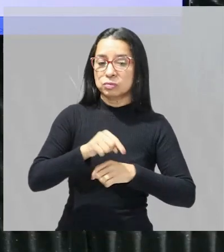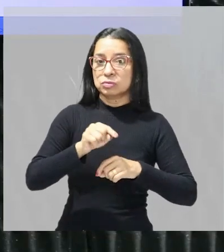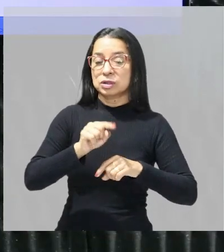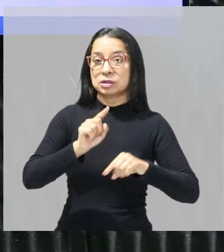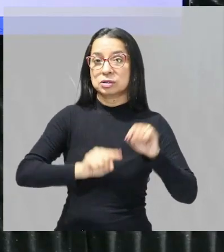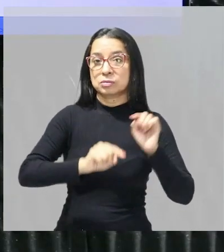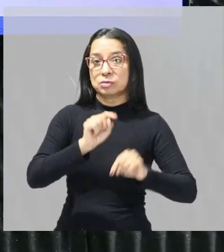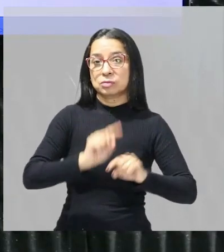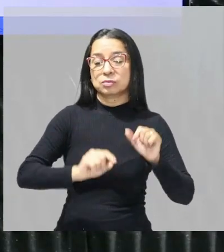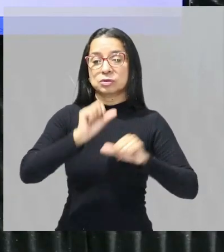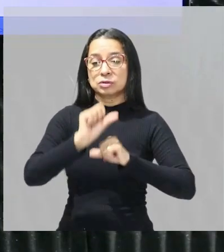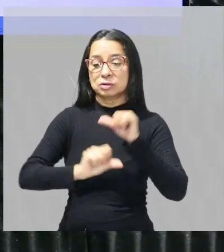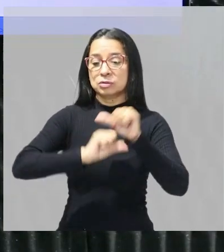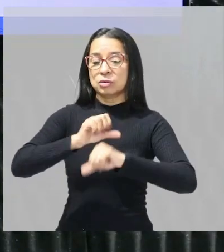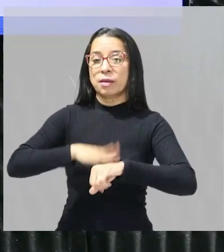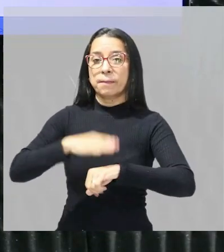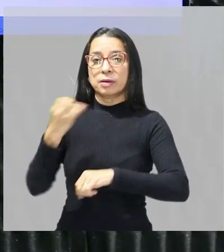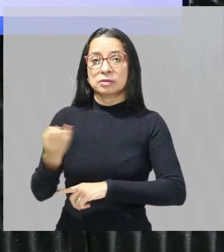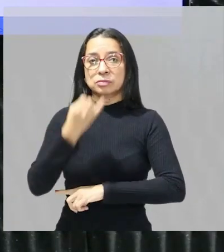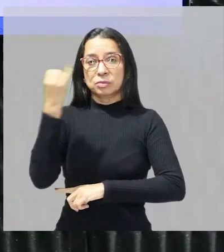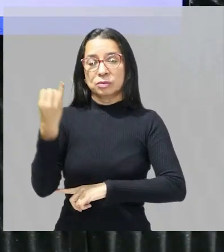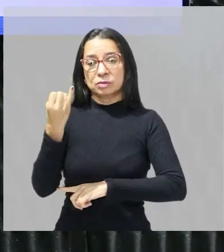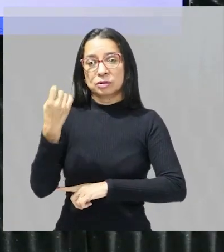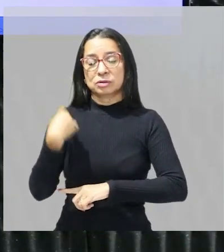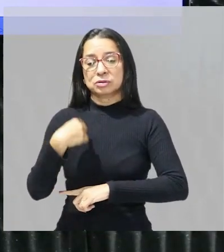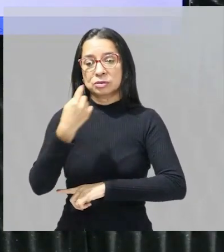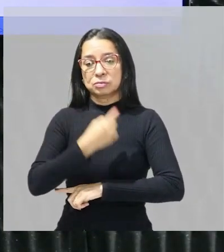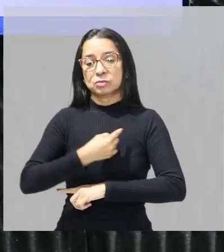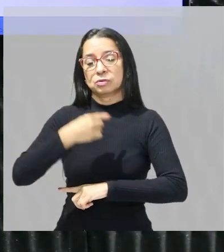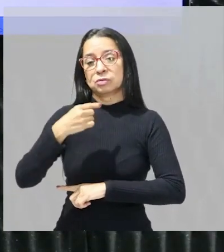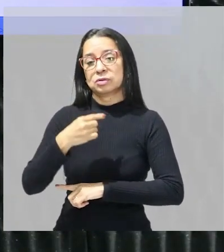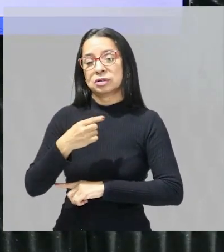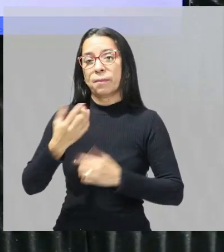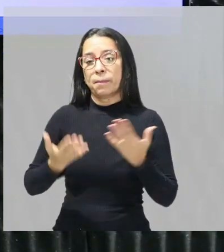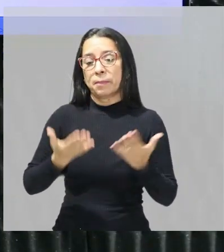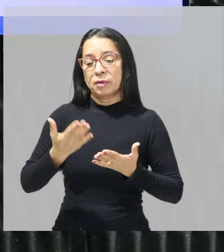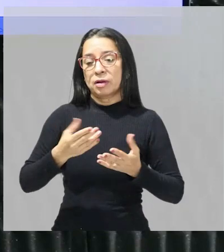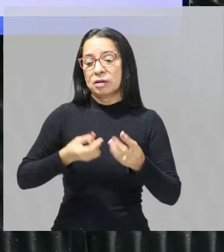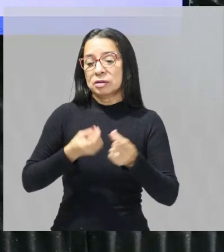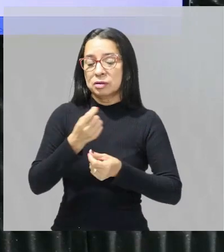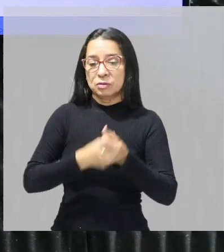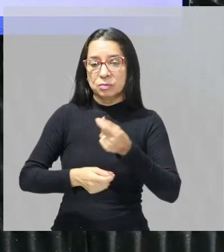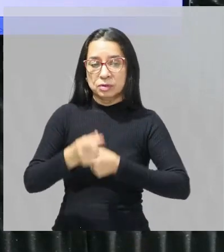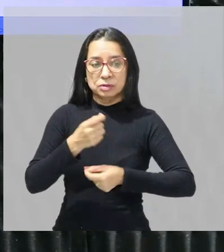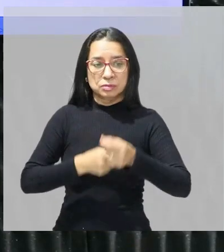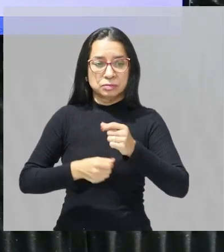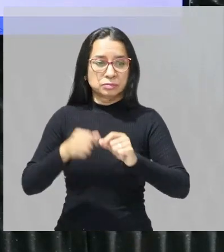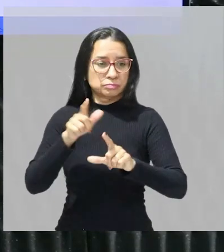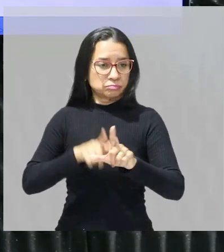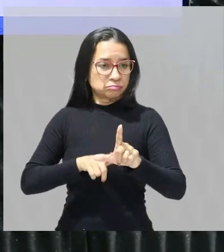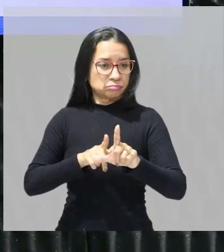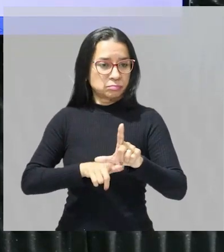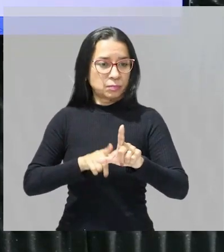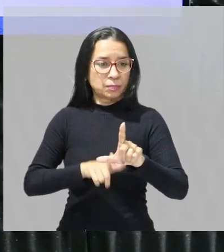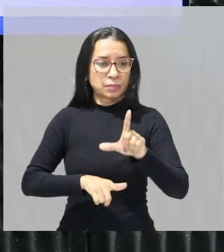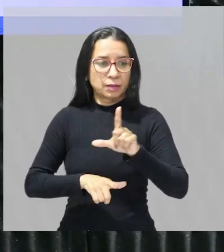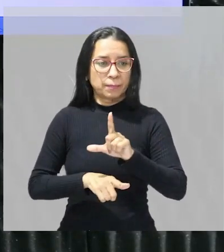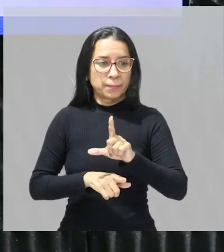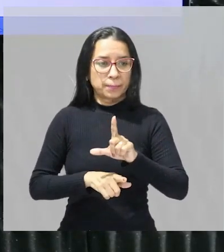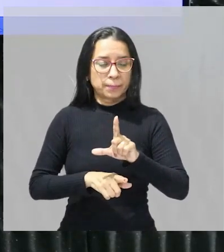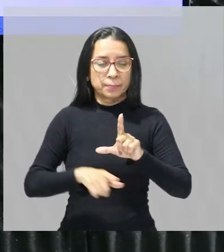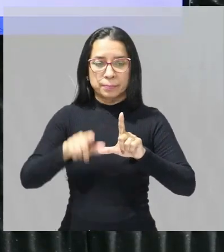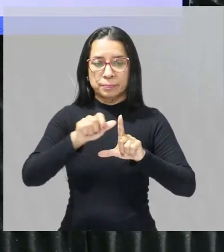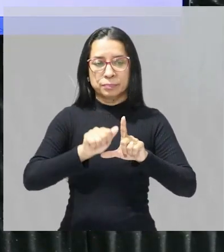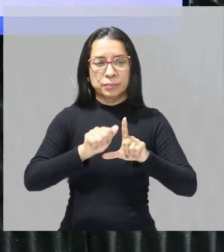e para que eles se tornem também mais importantes na nossa balança comercial? Com certeza, galera, é subsidiar os cultivos de base familiar. O que